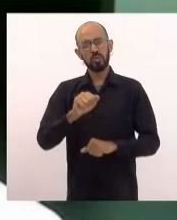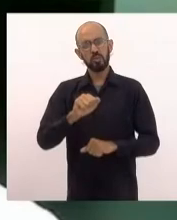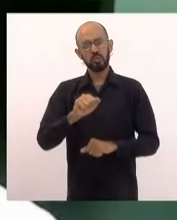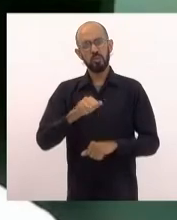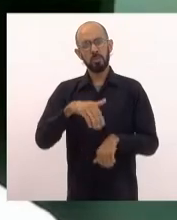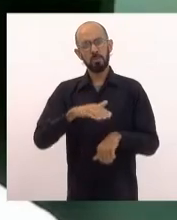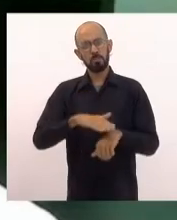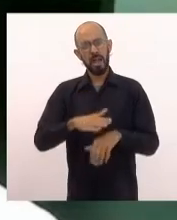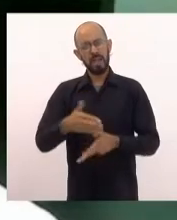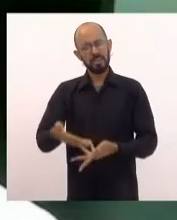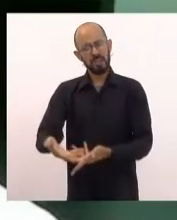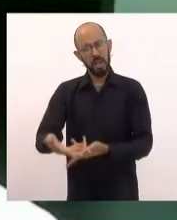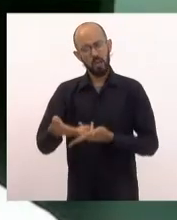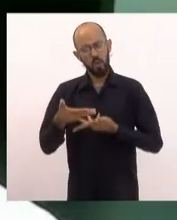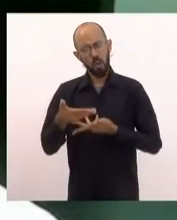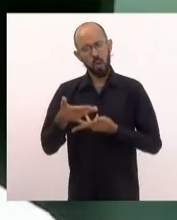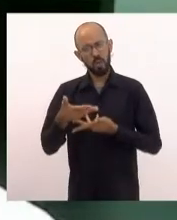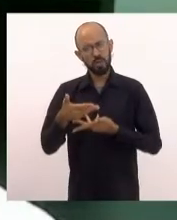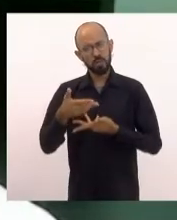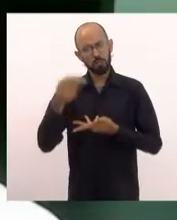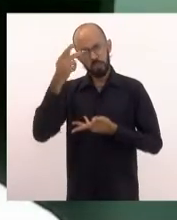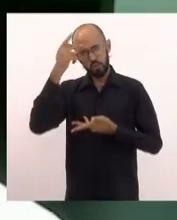acolhe refugiados no Brasil.